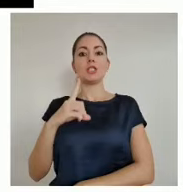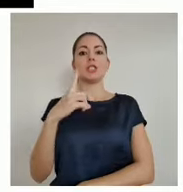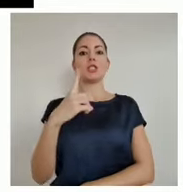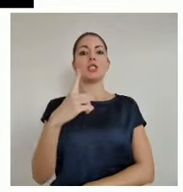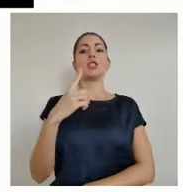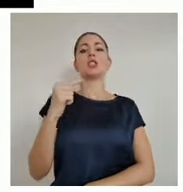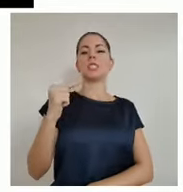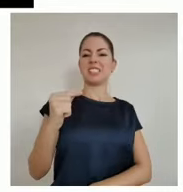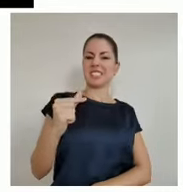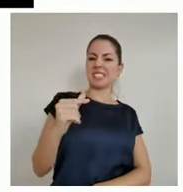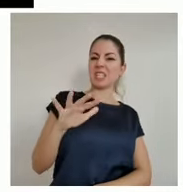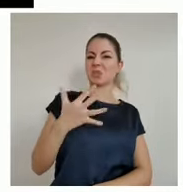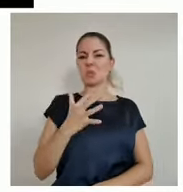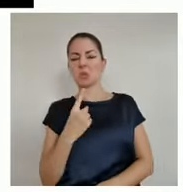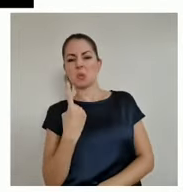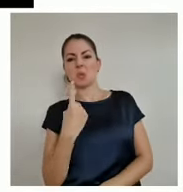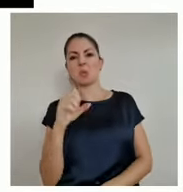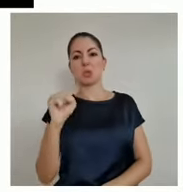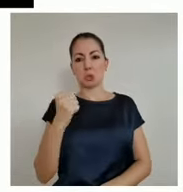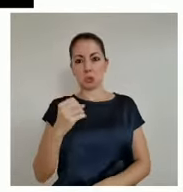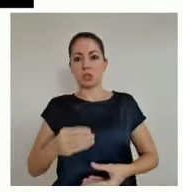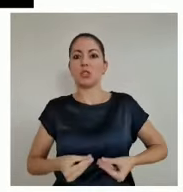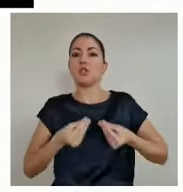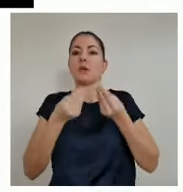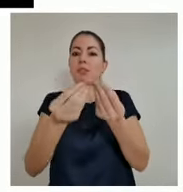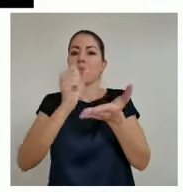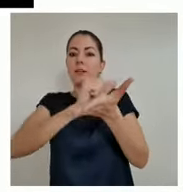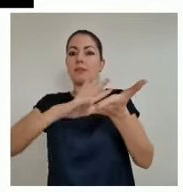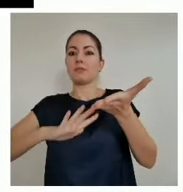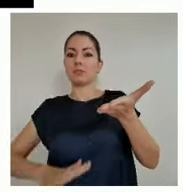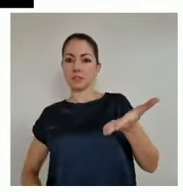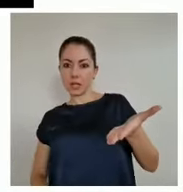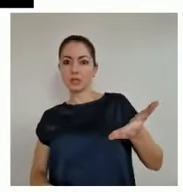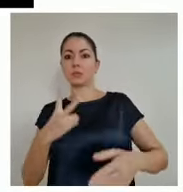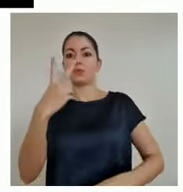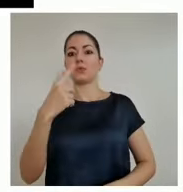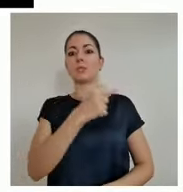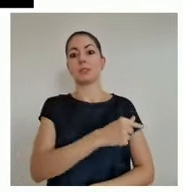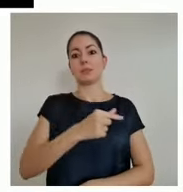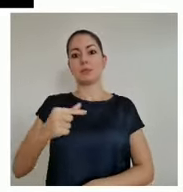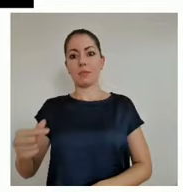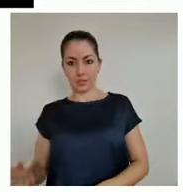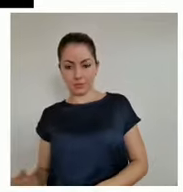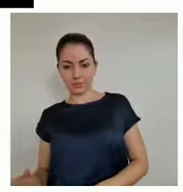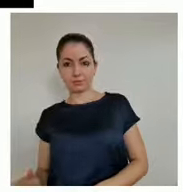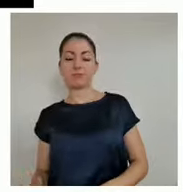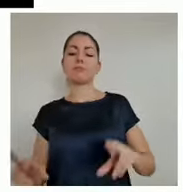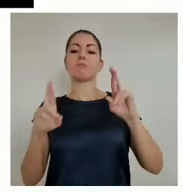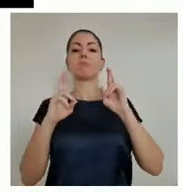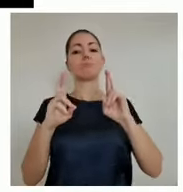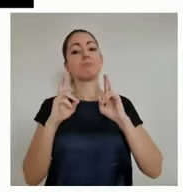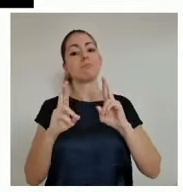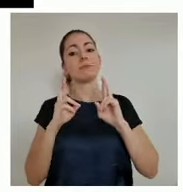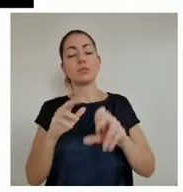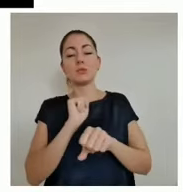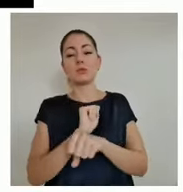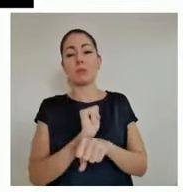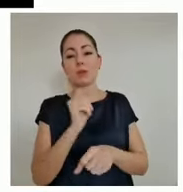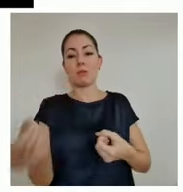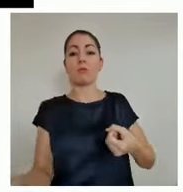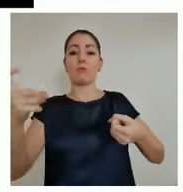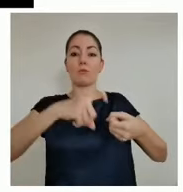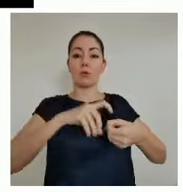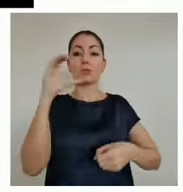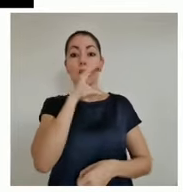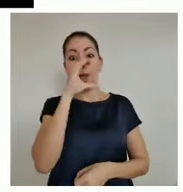da semana 4 e 5. E assim sucessivamente, a gente espera que retorne o quanto antes, mas a gente vai estar procurando atender